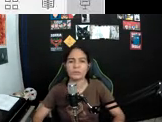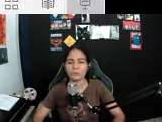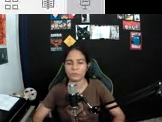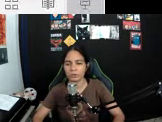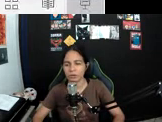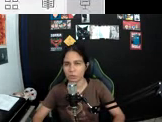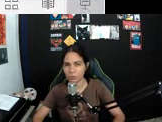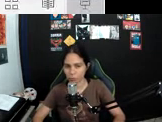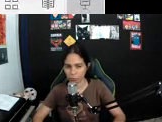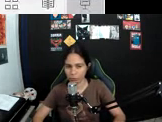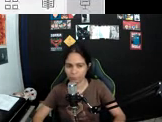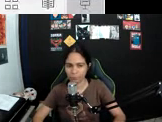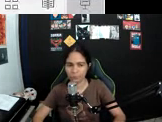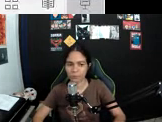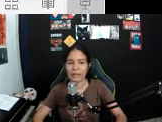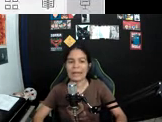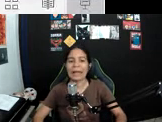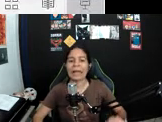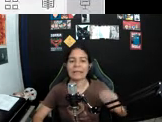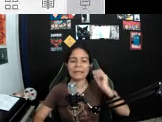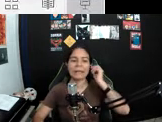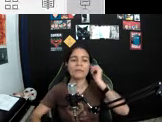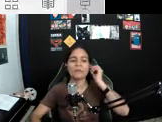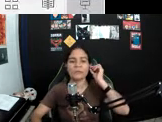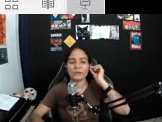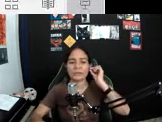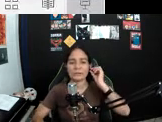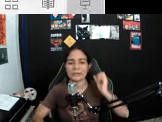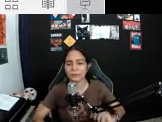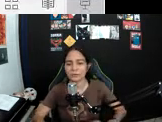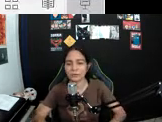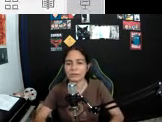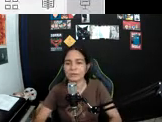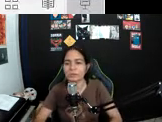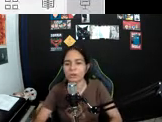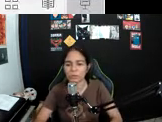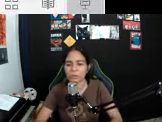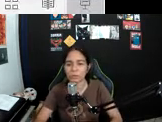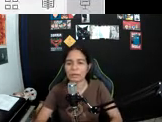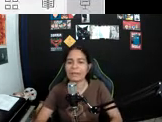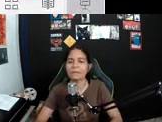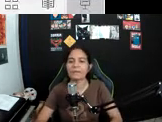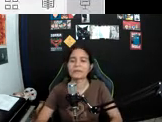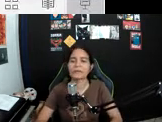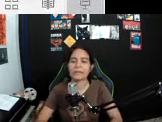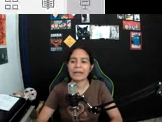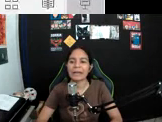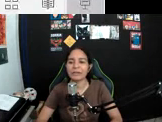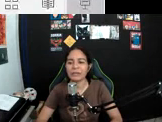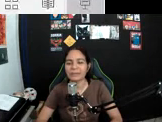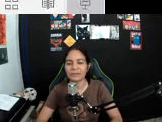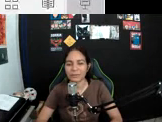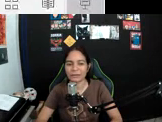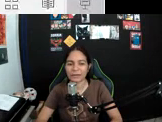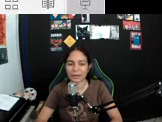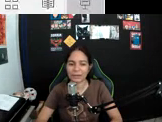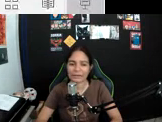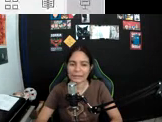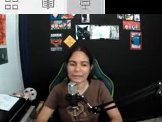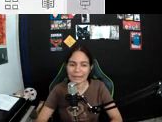do título de doutor. A não utilização do título de doutor leva a sociedade, e